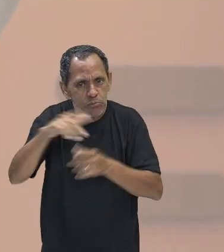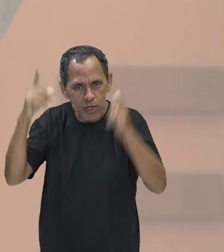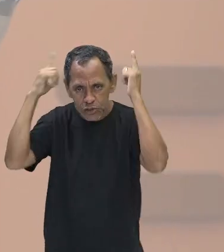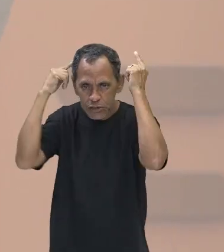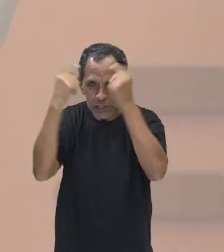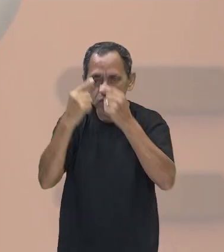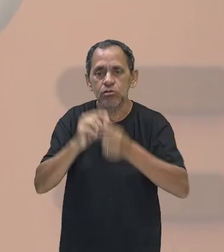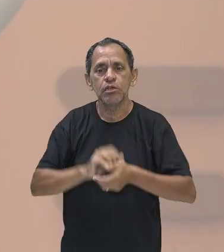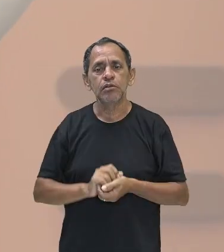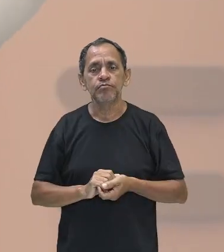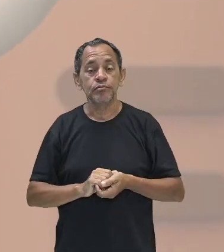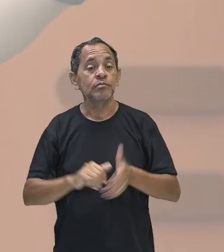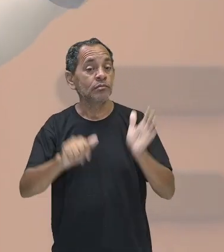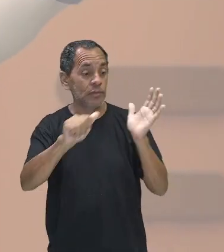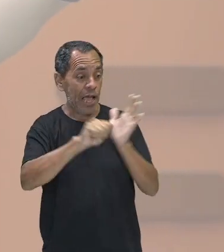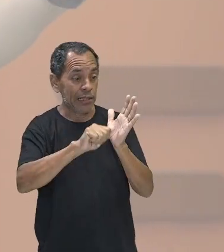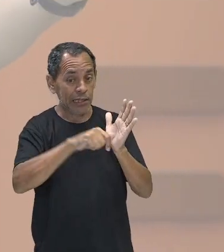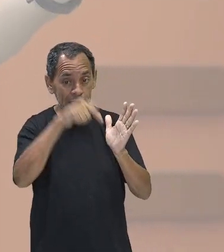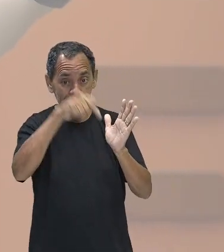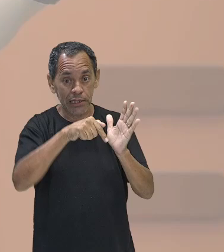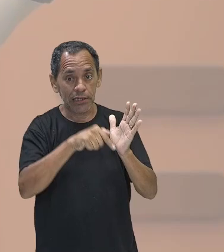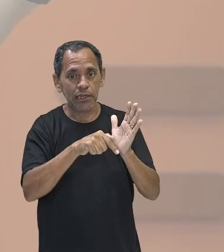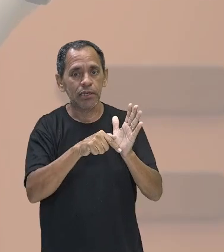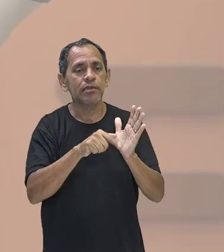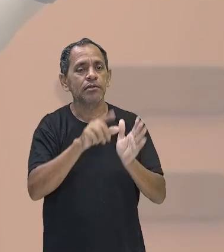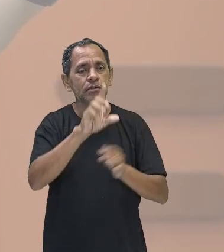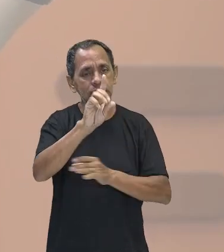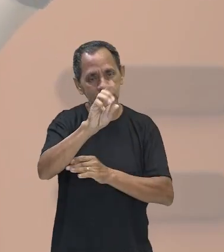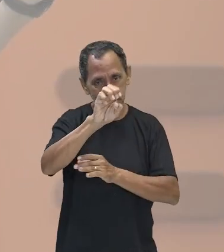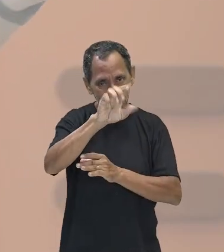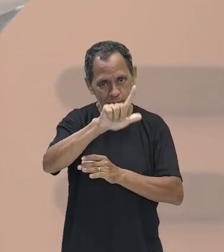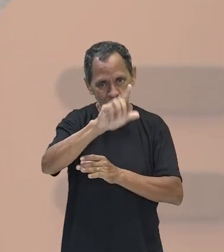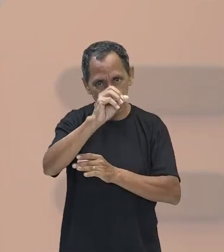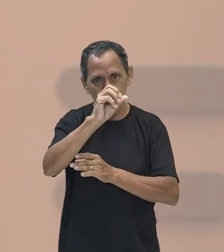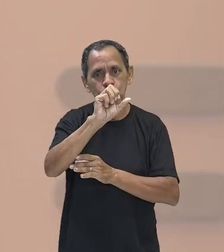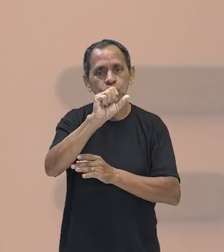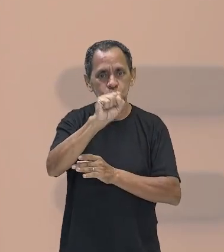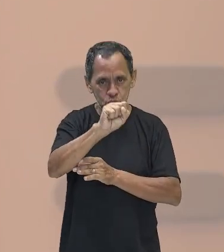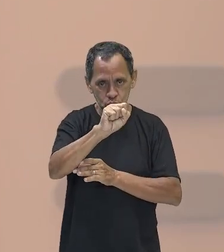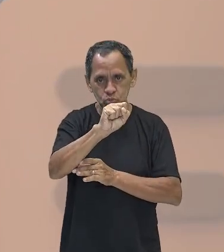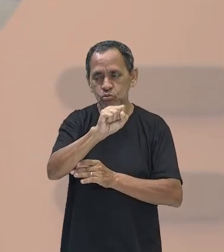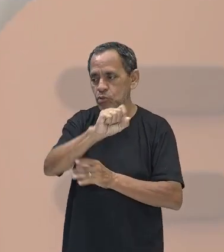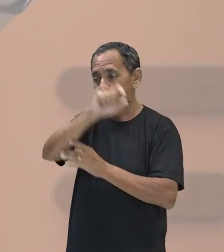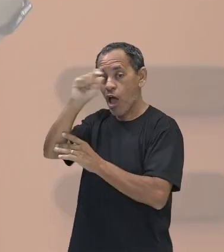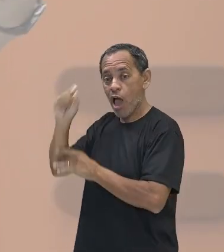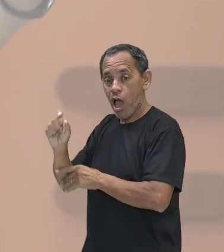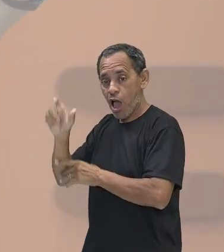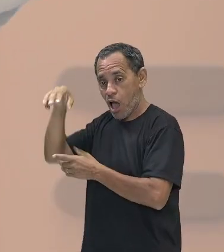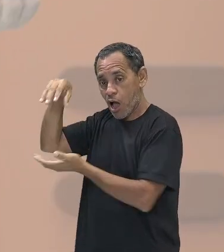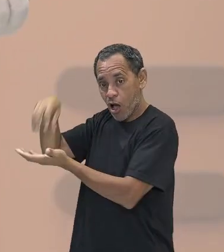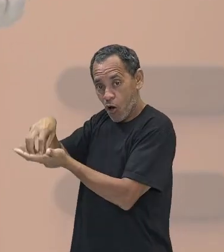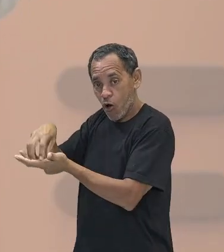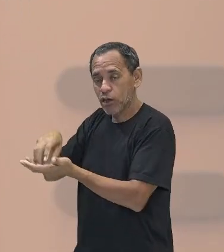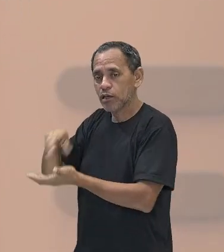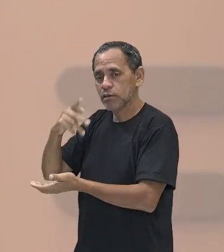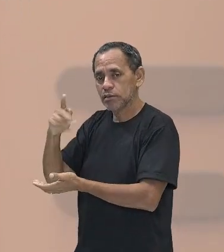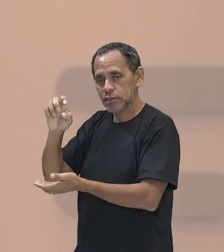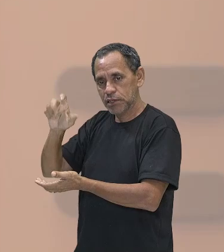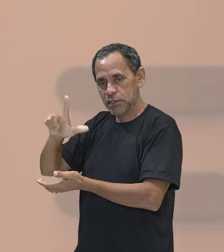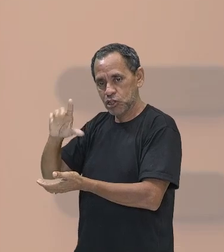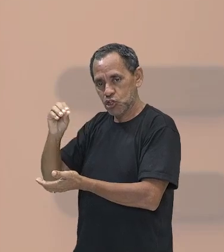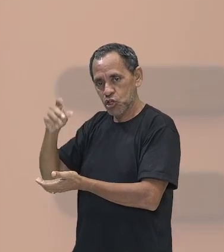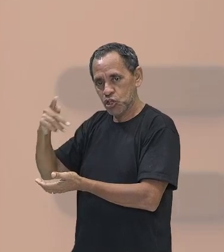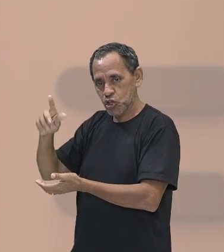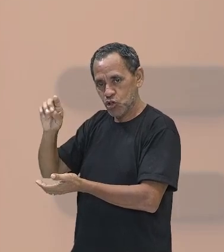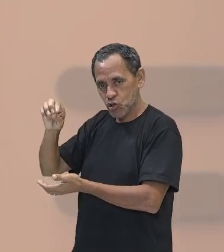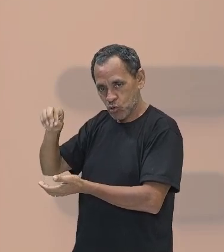Atenas está lá, então, com a Liga de Delos e agora eu tenho uma confederação do Peloponeso. As duas cidades-estados